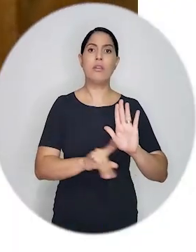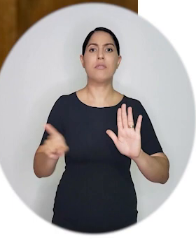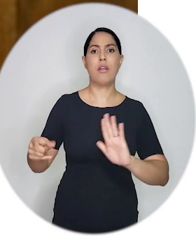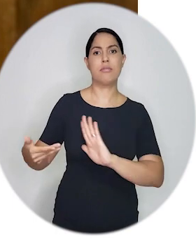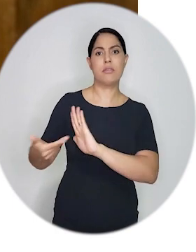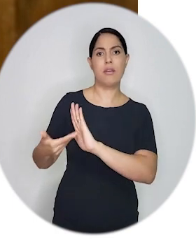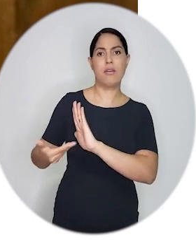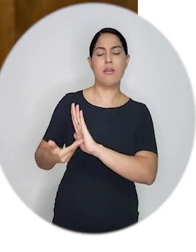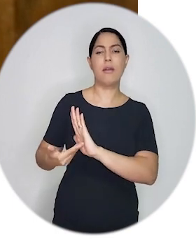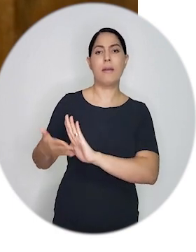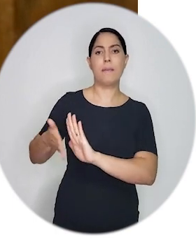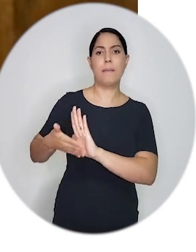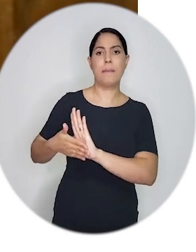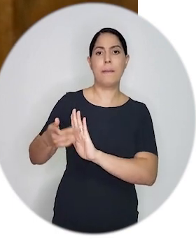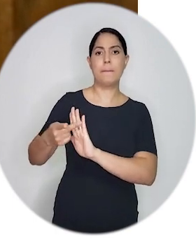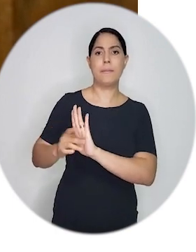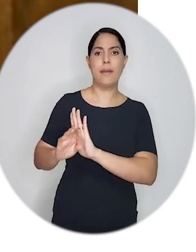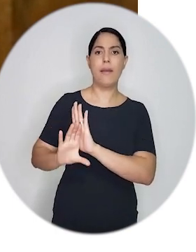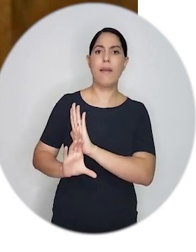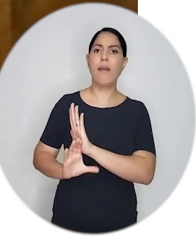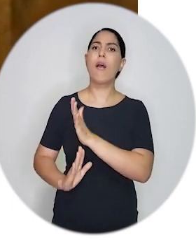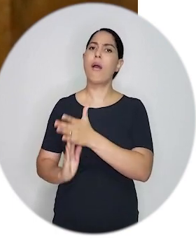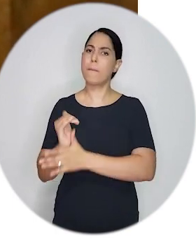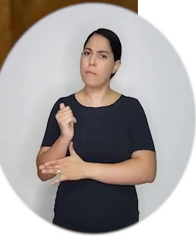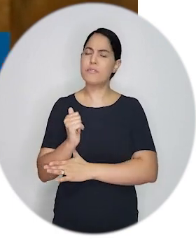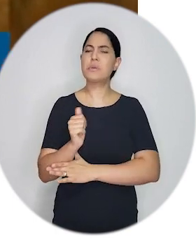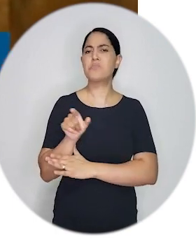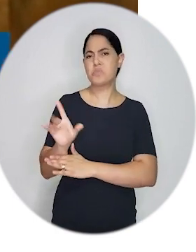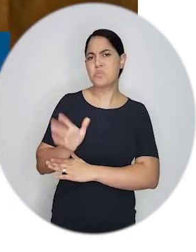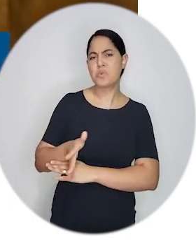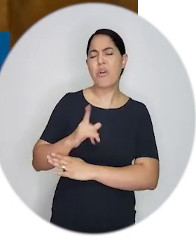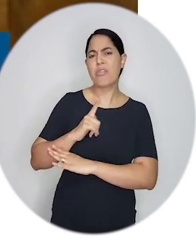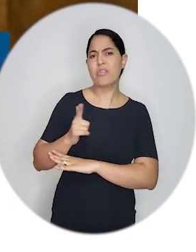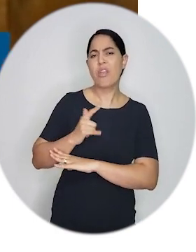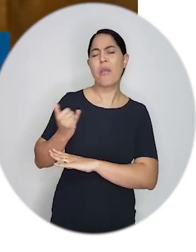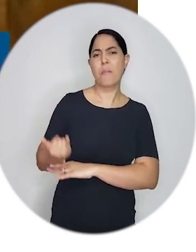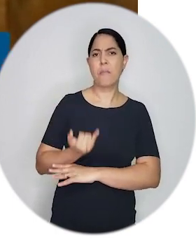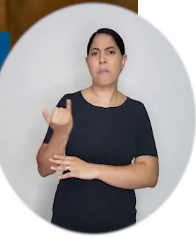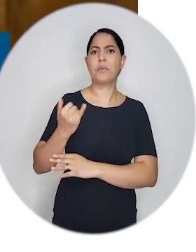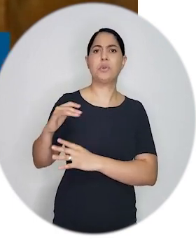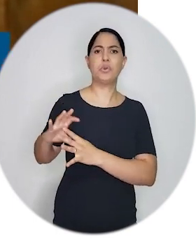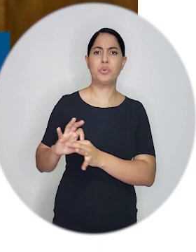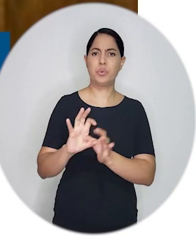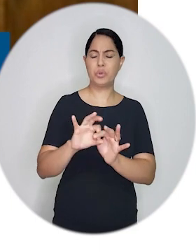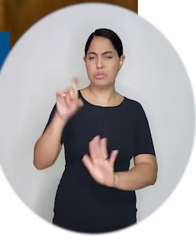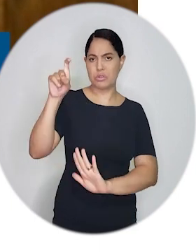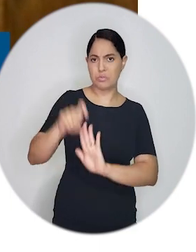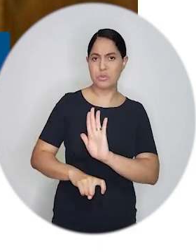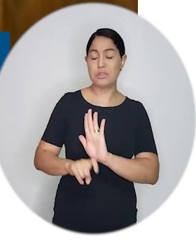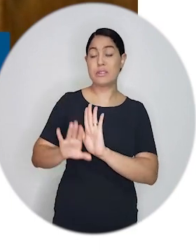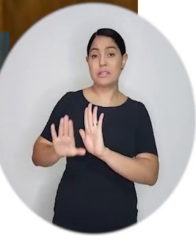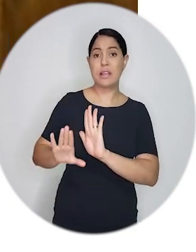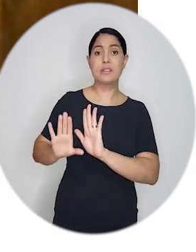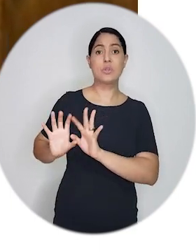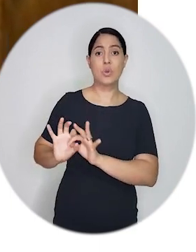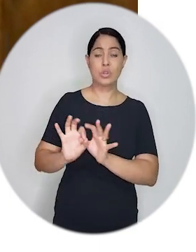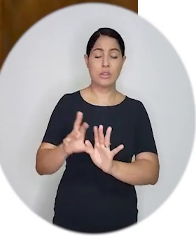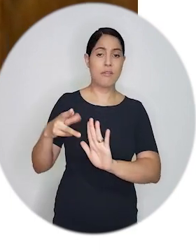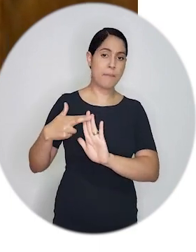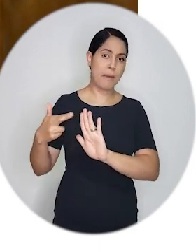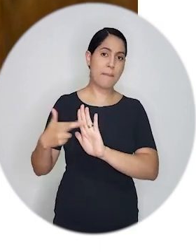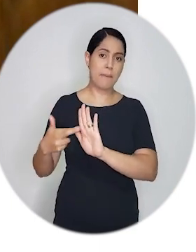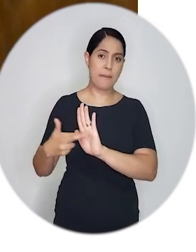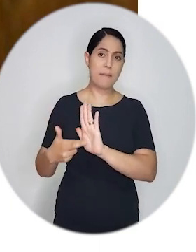o texto da PEC aprovado pela Câmara dos Deputados trouxe profundas e necessárias alterações na sistemática de tributação do consumo,